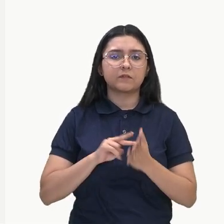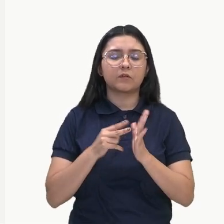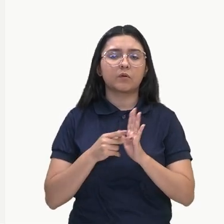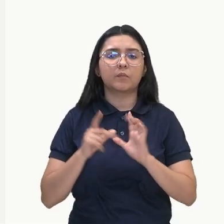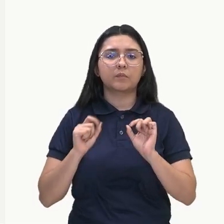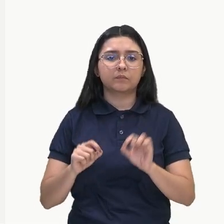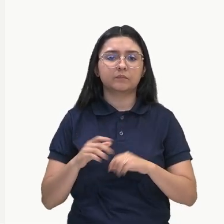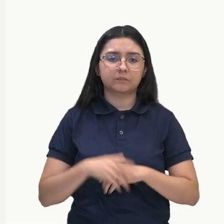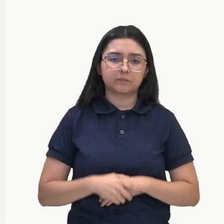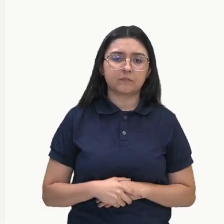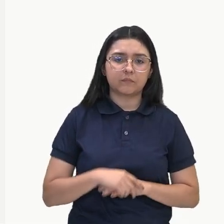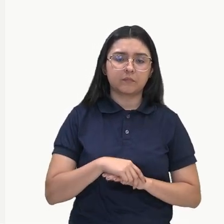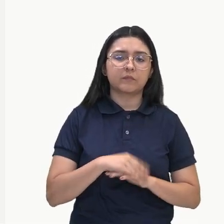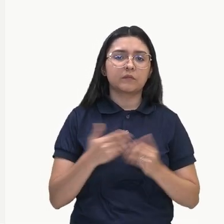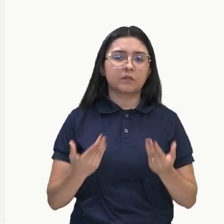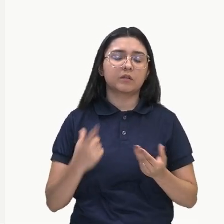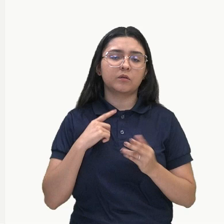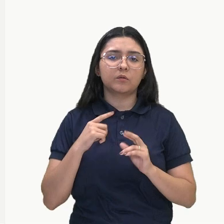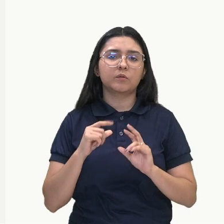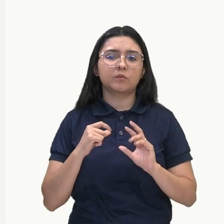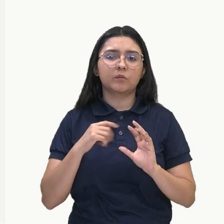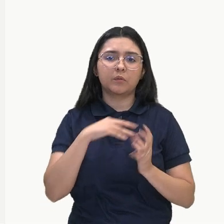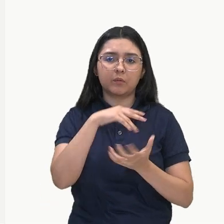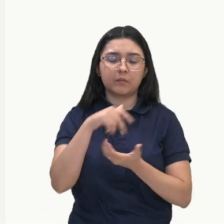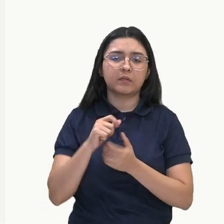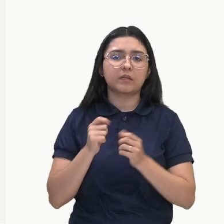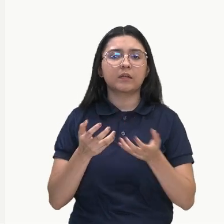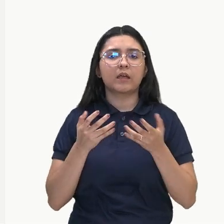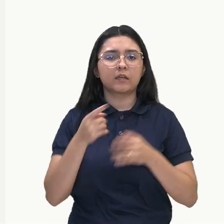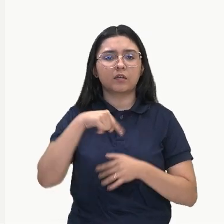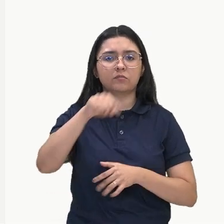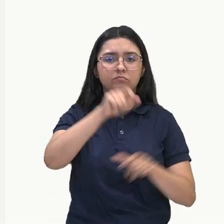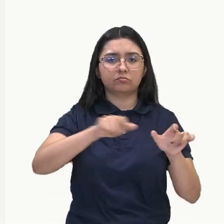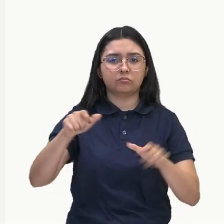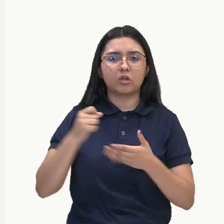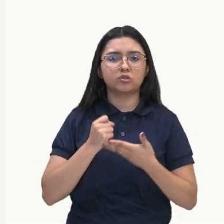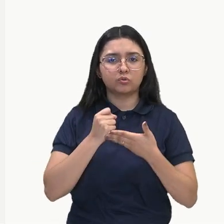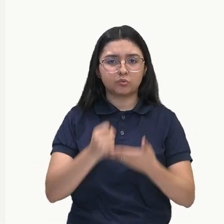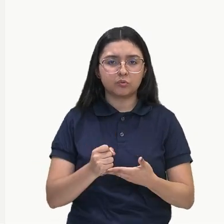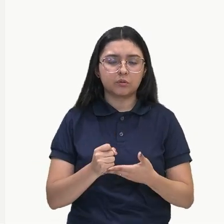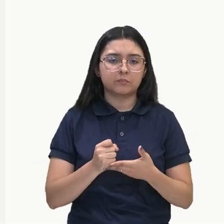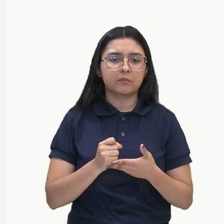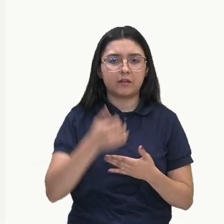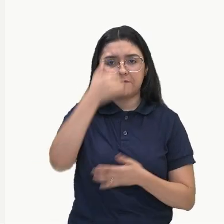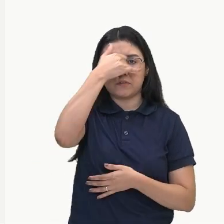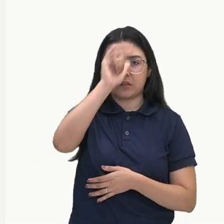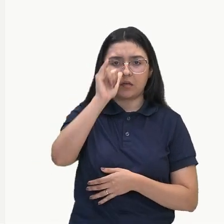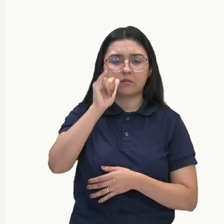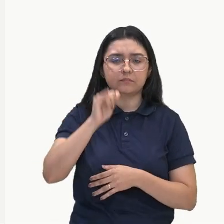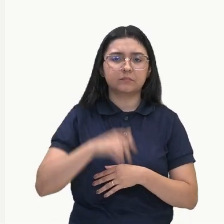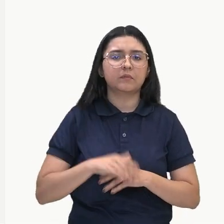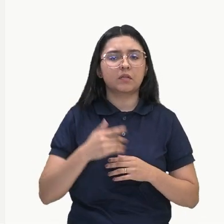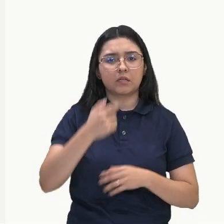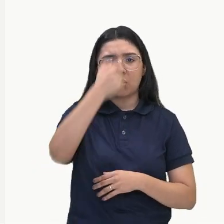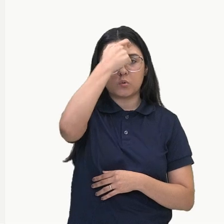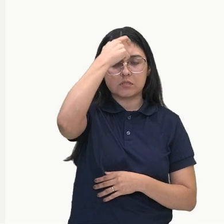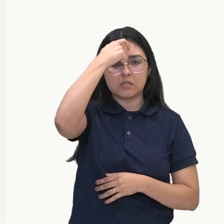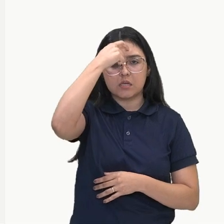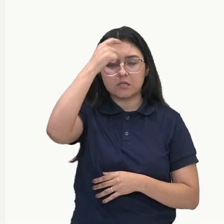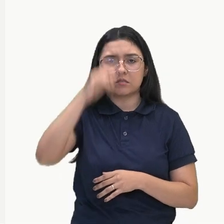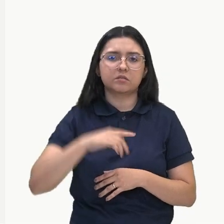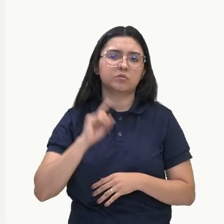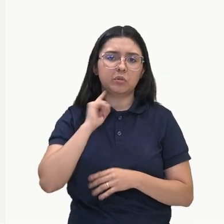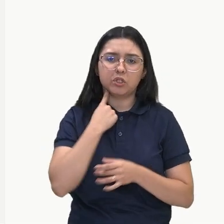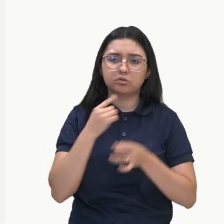está contando com você, está contando com a sua ajuda, né? Então, ele fala que se a gente tiver consciência com o nosso lixo,